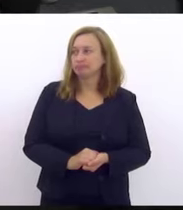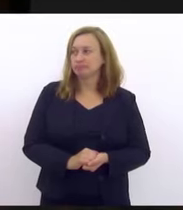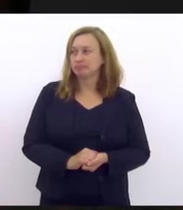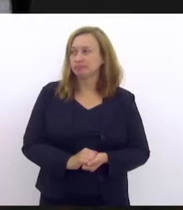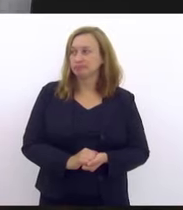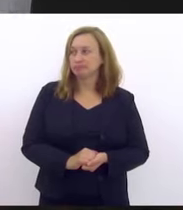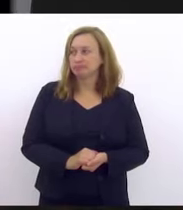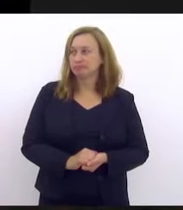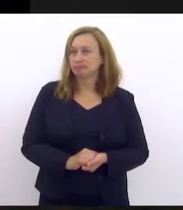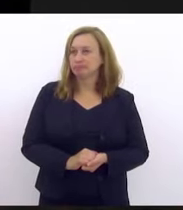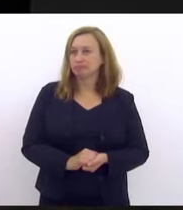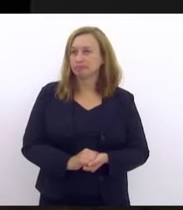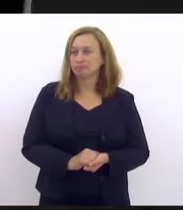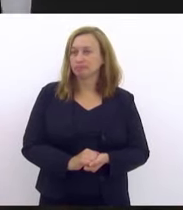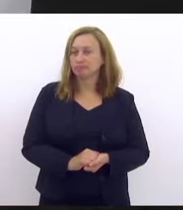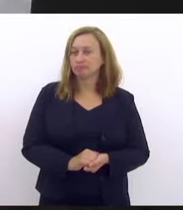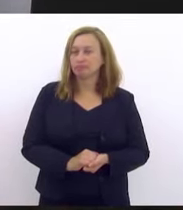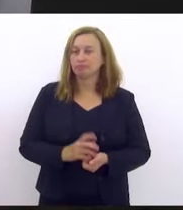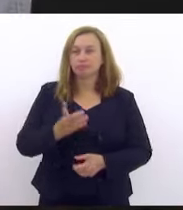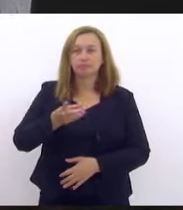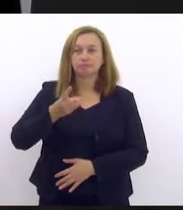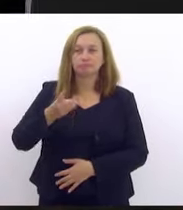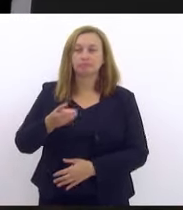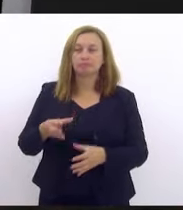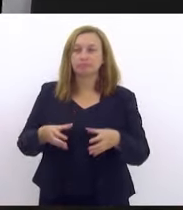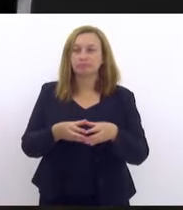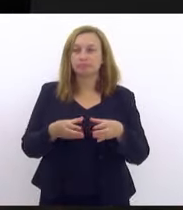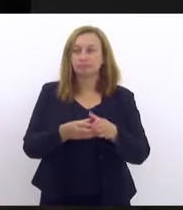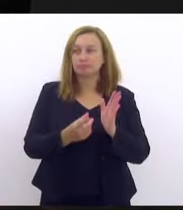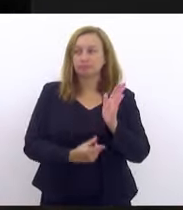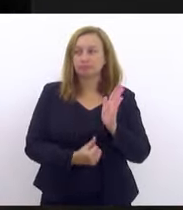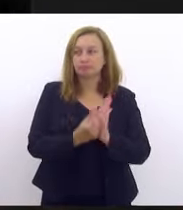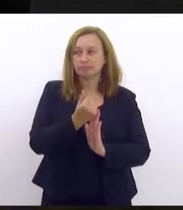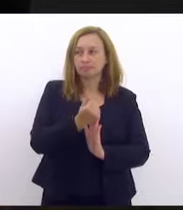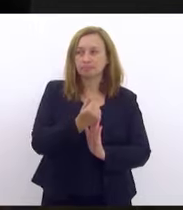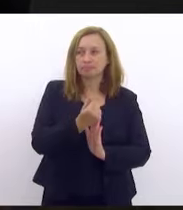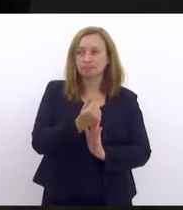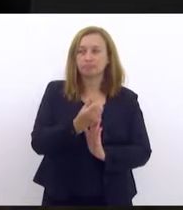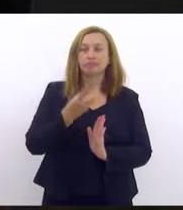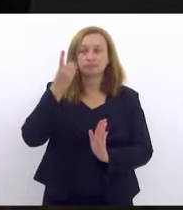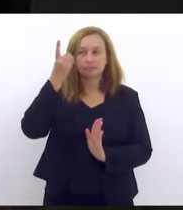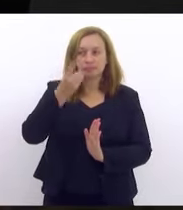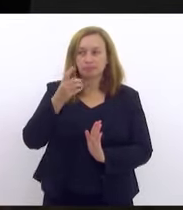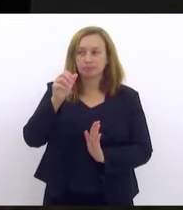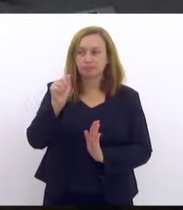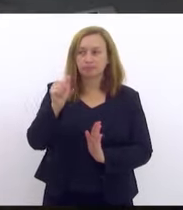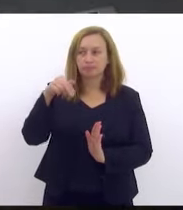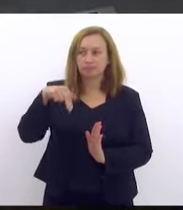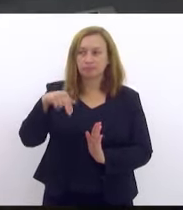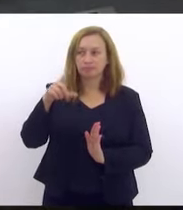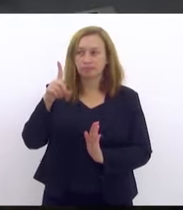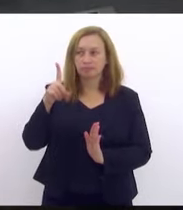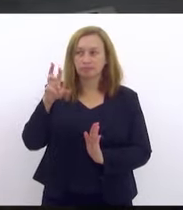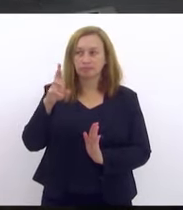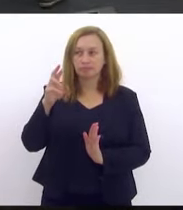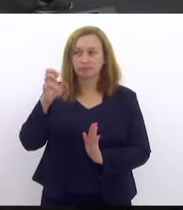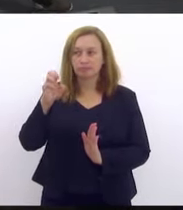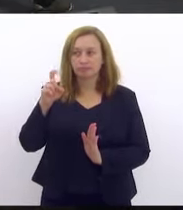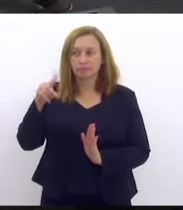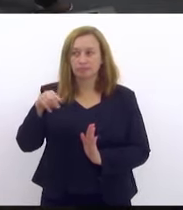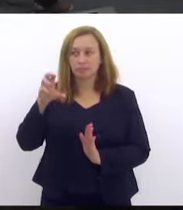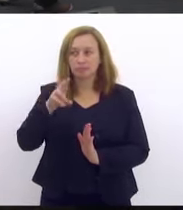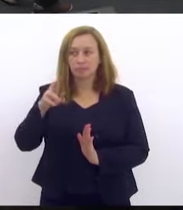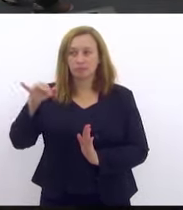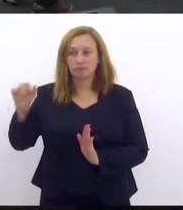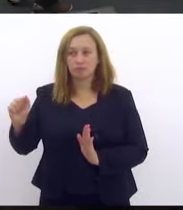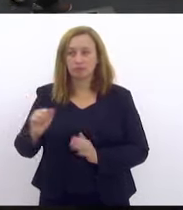Obrigado, deputado Luiz Paulo. Pela comissão de orçamento, deputado Carlos Macedo. Ah, não, André Corrêa chegou, perdão. Acompanho o parecer